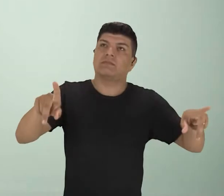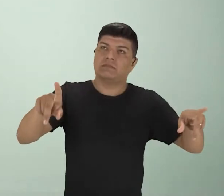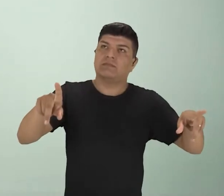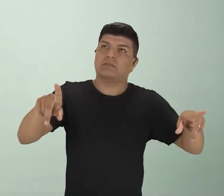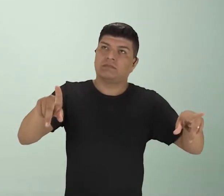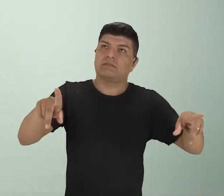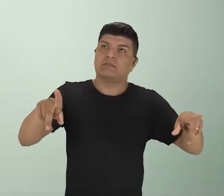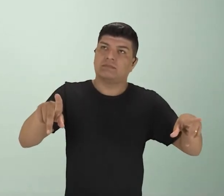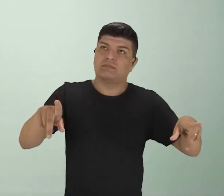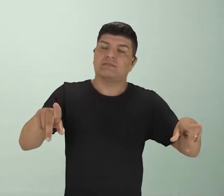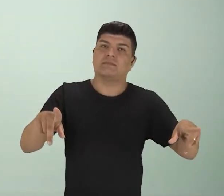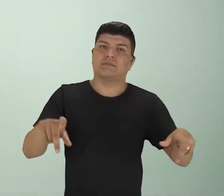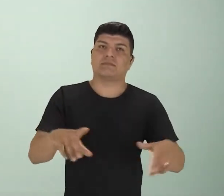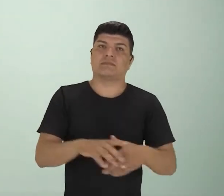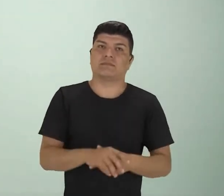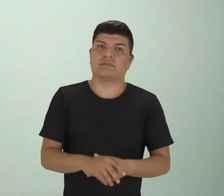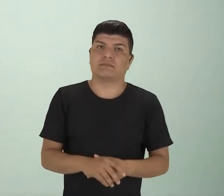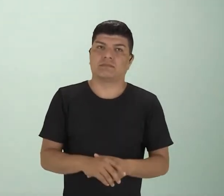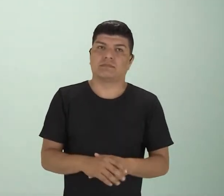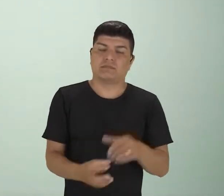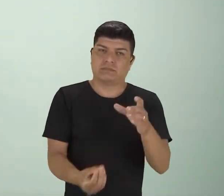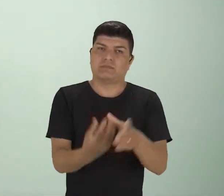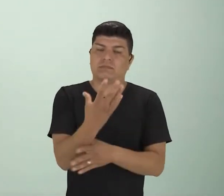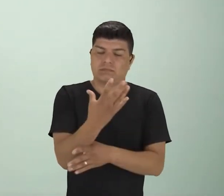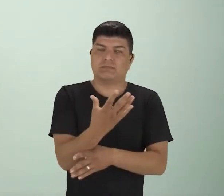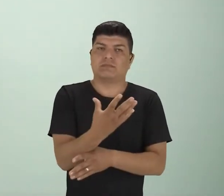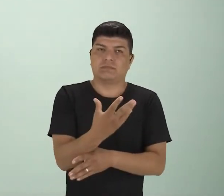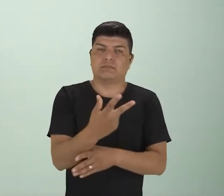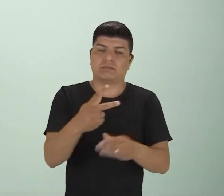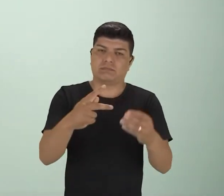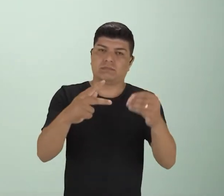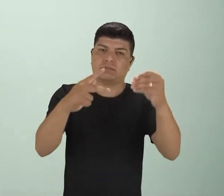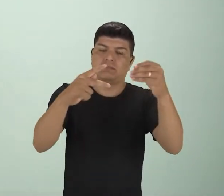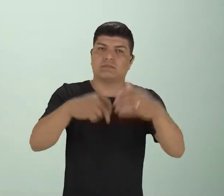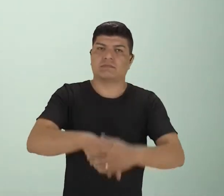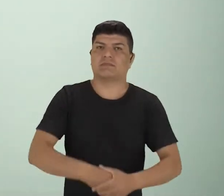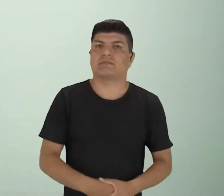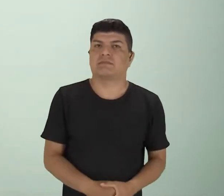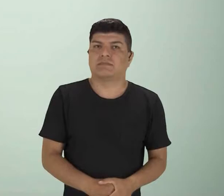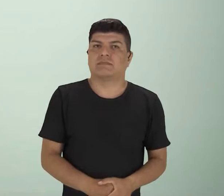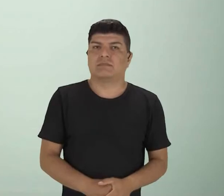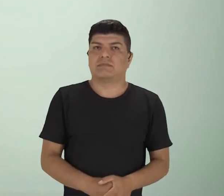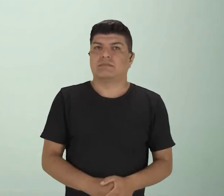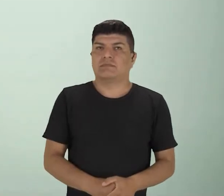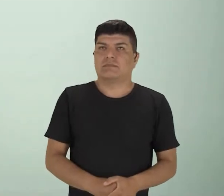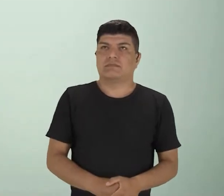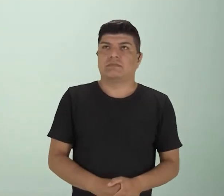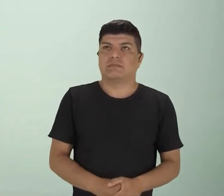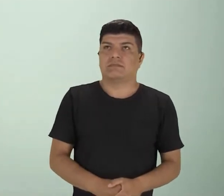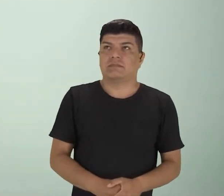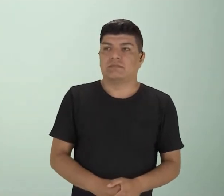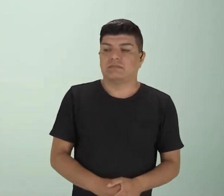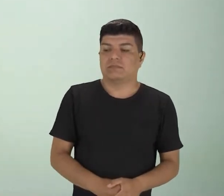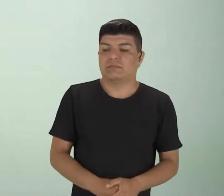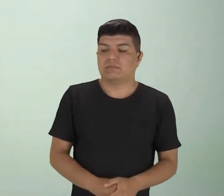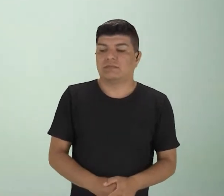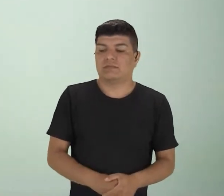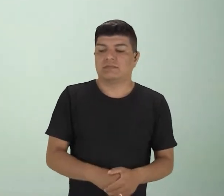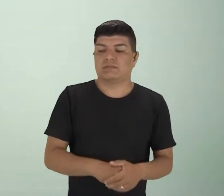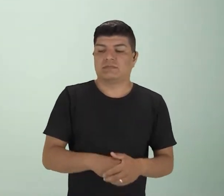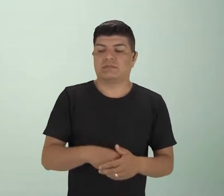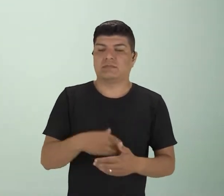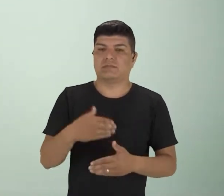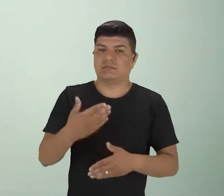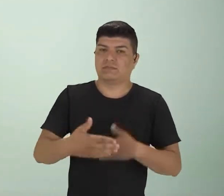grande quebra-cabeça da formação das proteínas, tá bom? Então, esse processo de